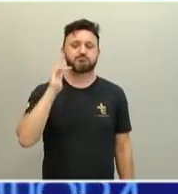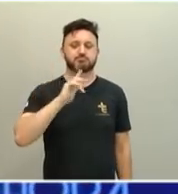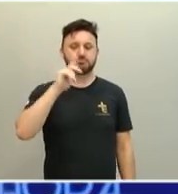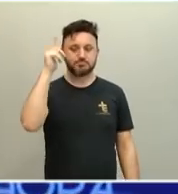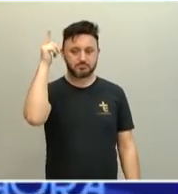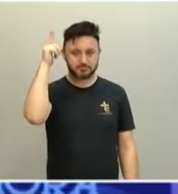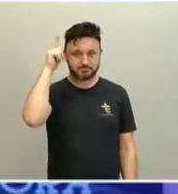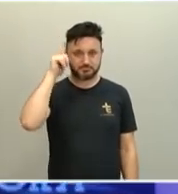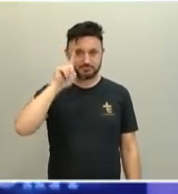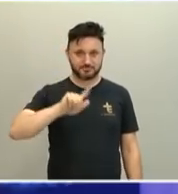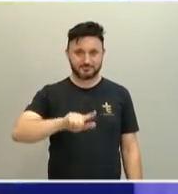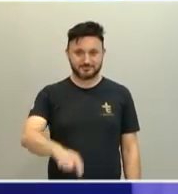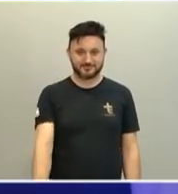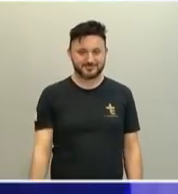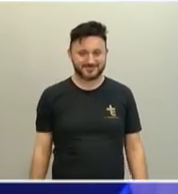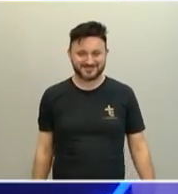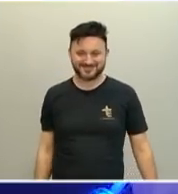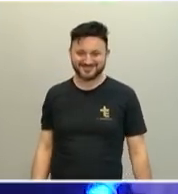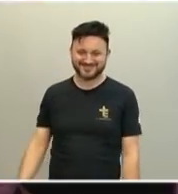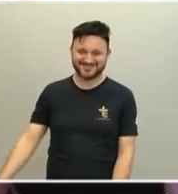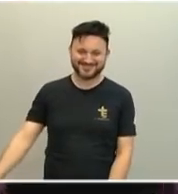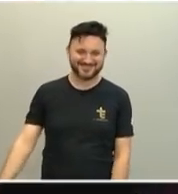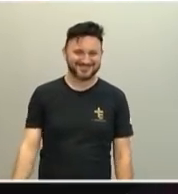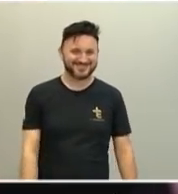os braços erguidos, mãe, roga por mim.